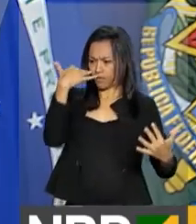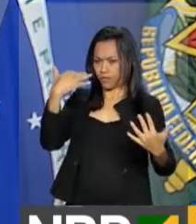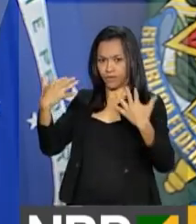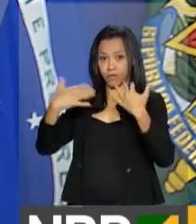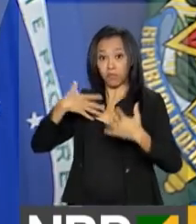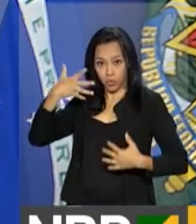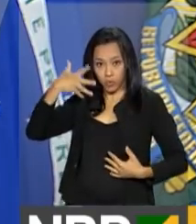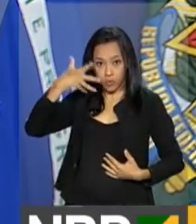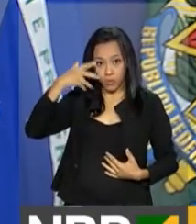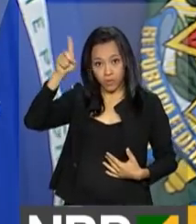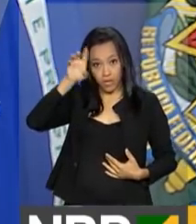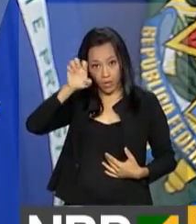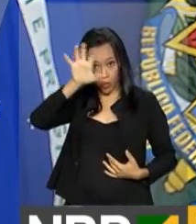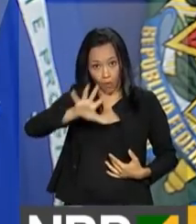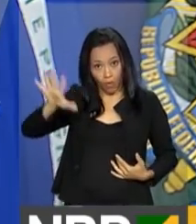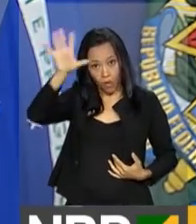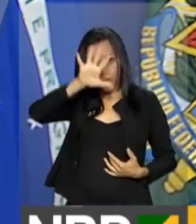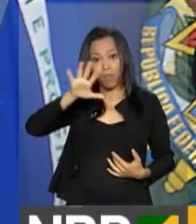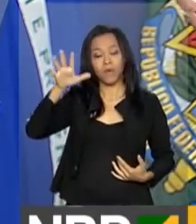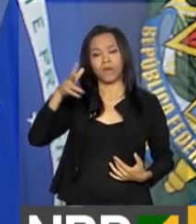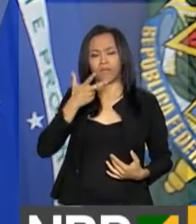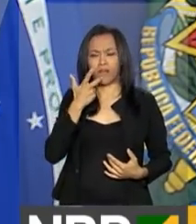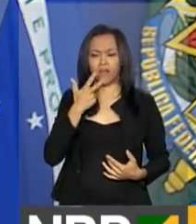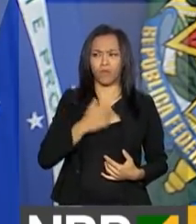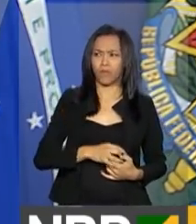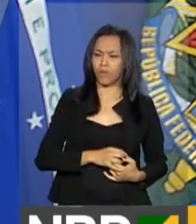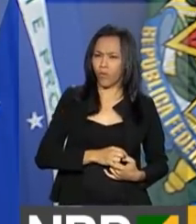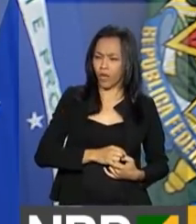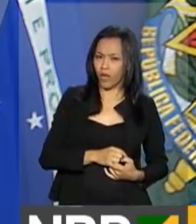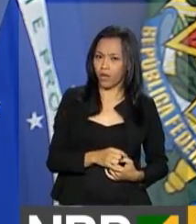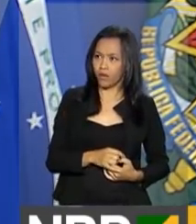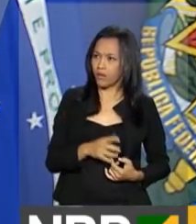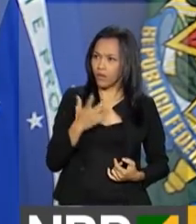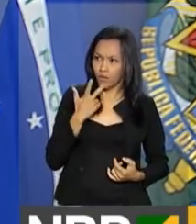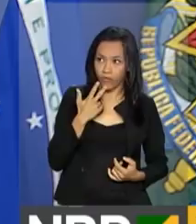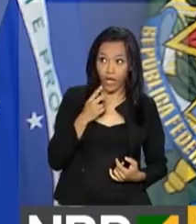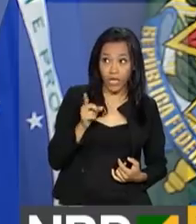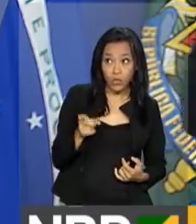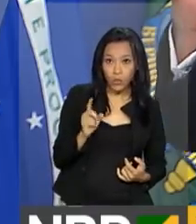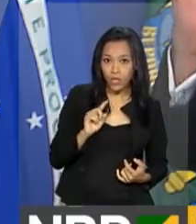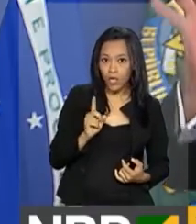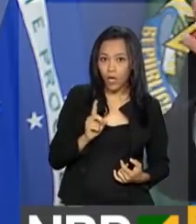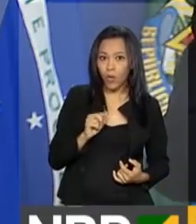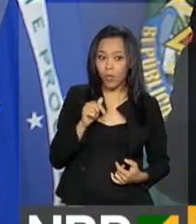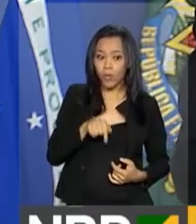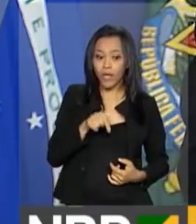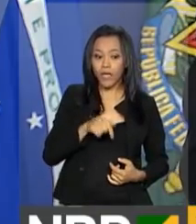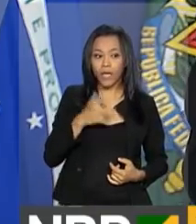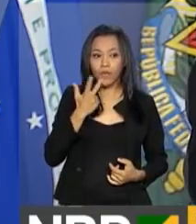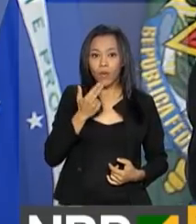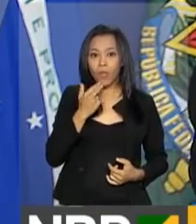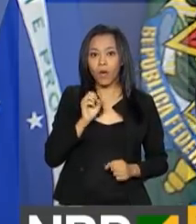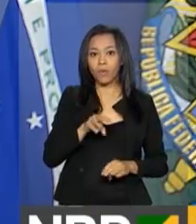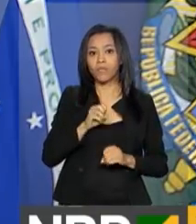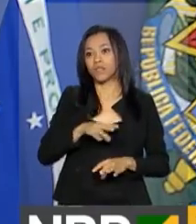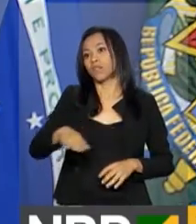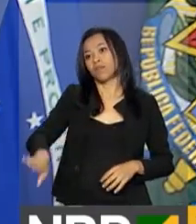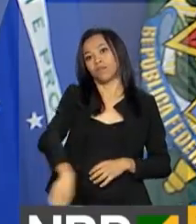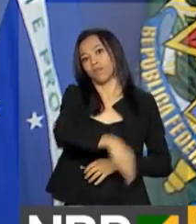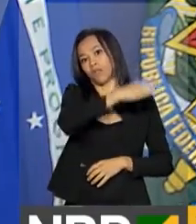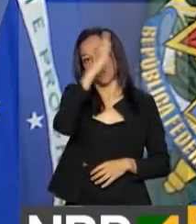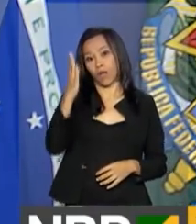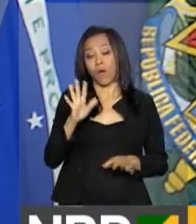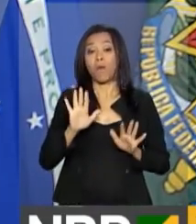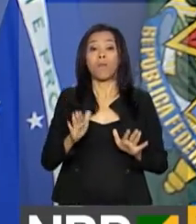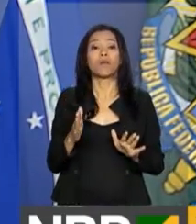perto acho que acabou de chegar disseram olha que não diz isso não porque aqui todos têm ensino em tempo integral mas quando eu